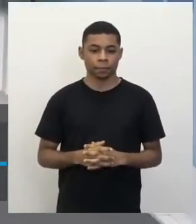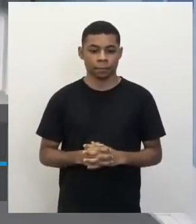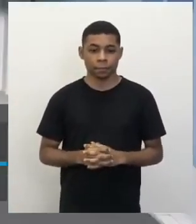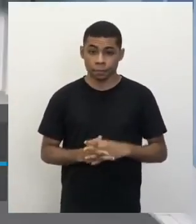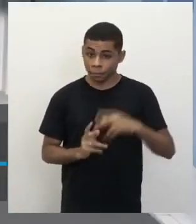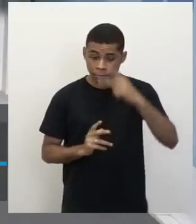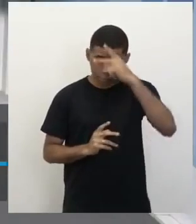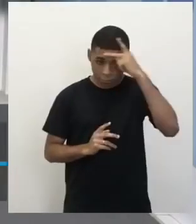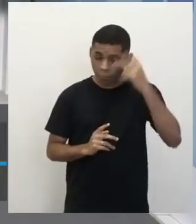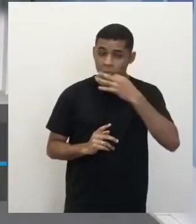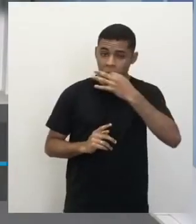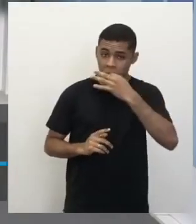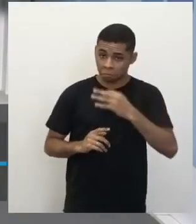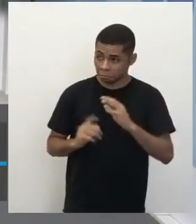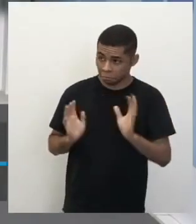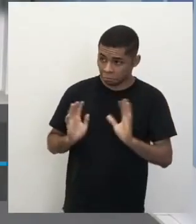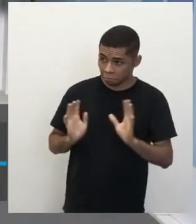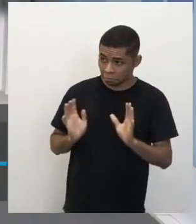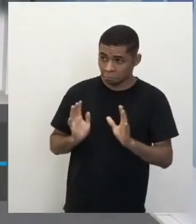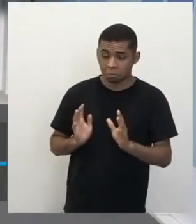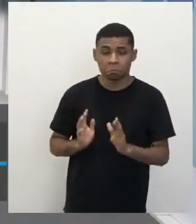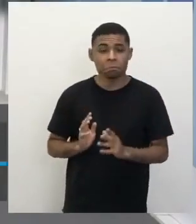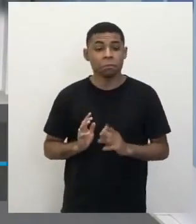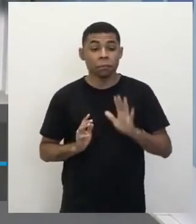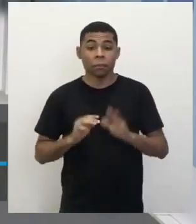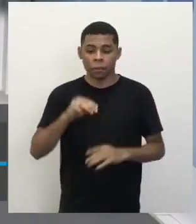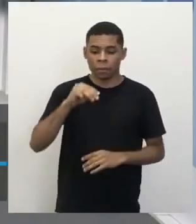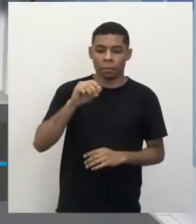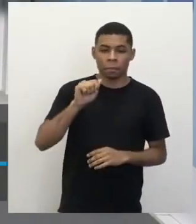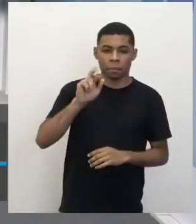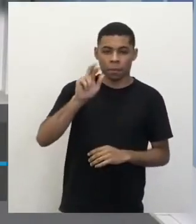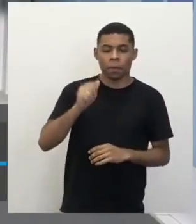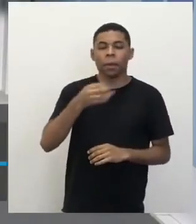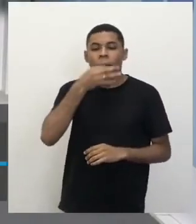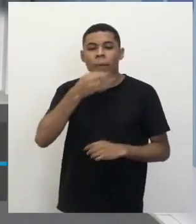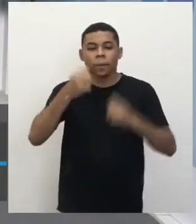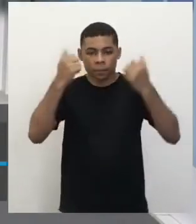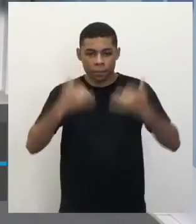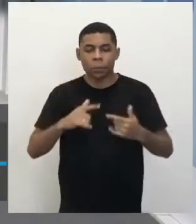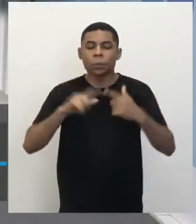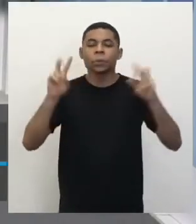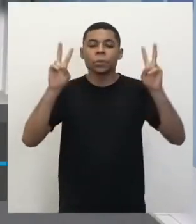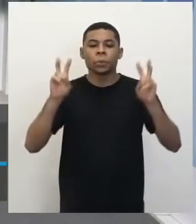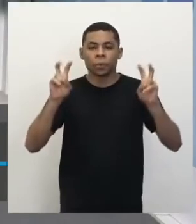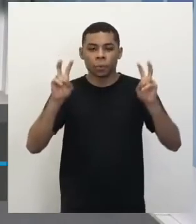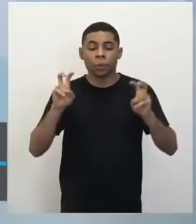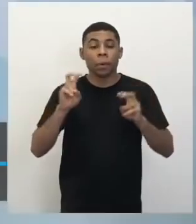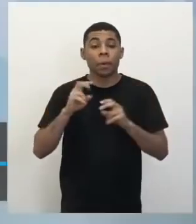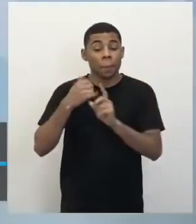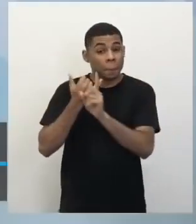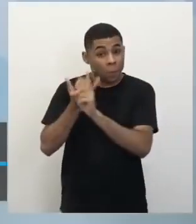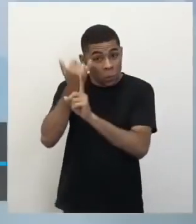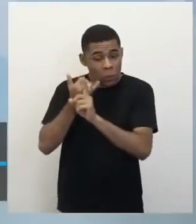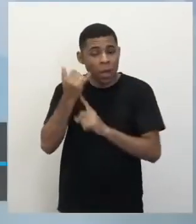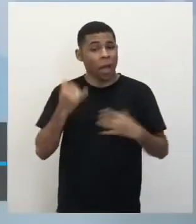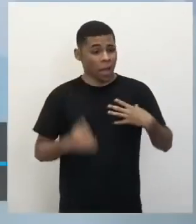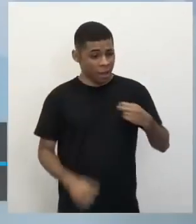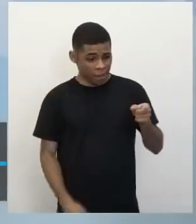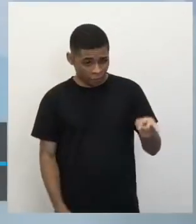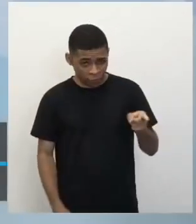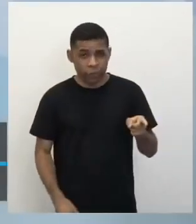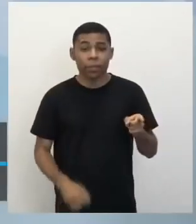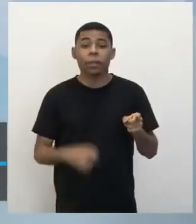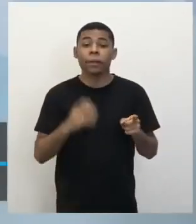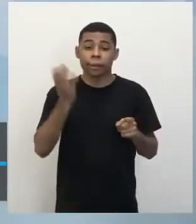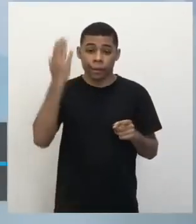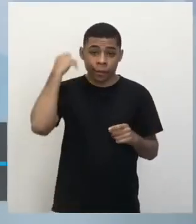Alguém comentou mais alguma coisa, Elaine? Enquanto não. Não? A Promara só tinha feito um comentário sobre a questão do bullying, né? Que a filha dela utilizou o